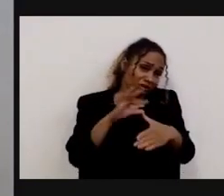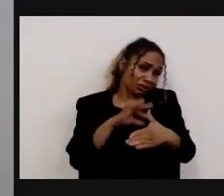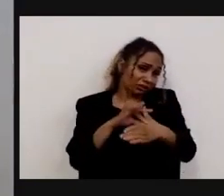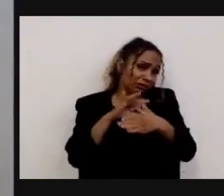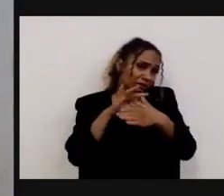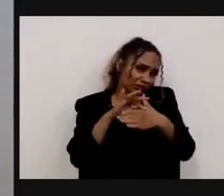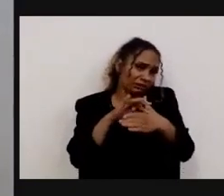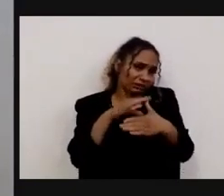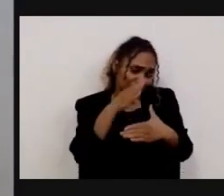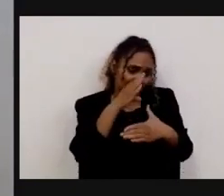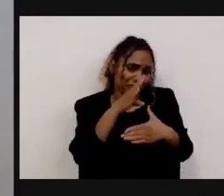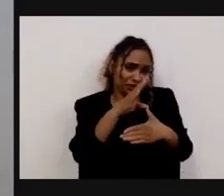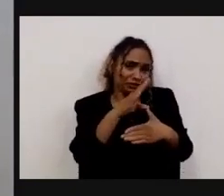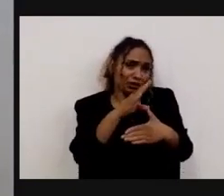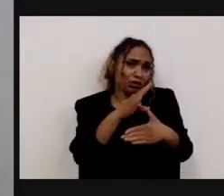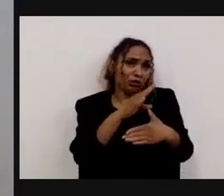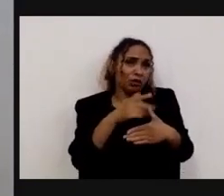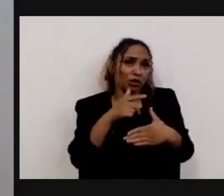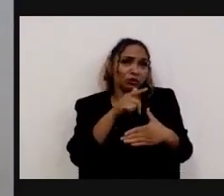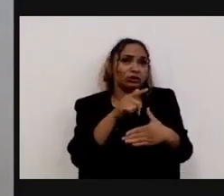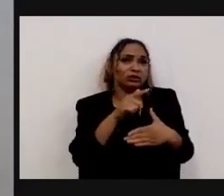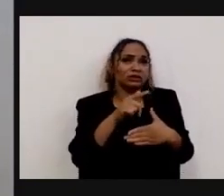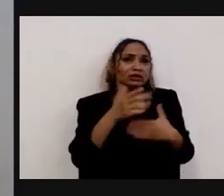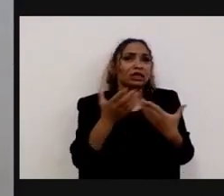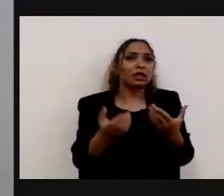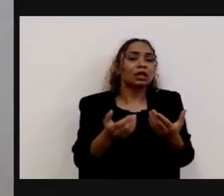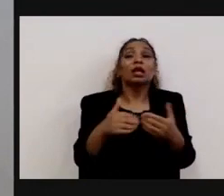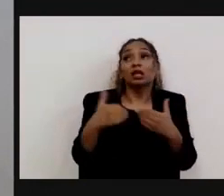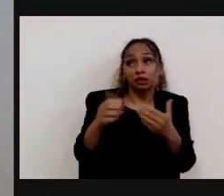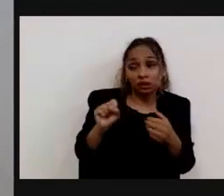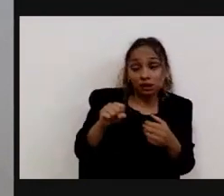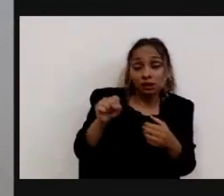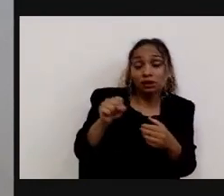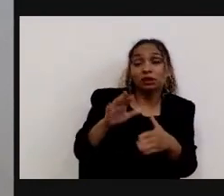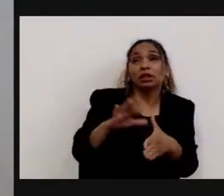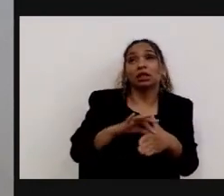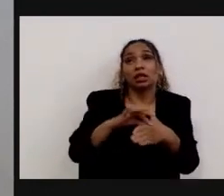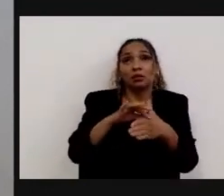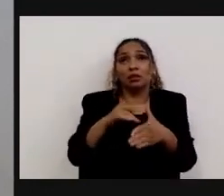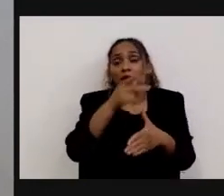um fator essencial para puxar esse digamos assim